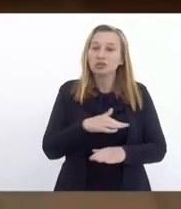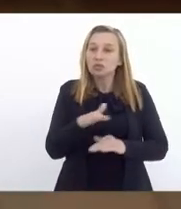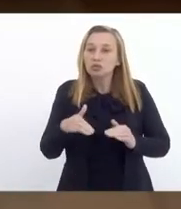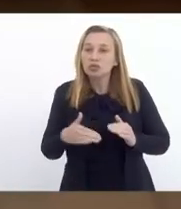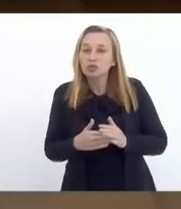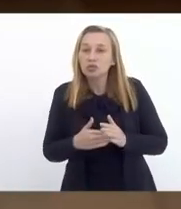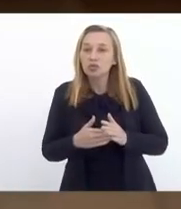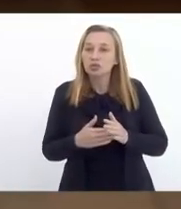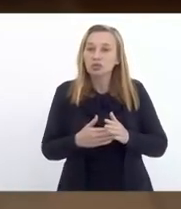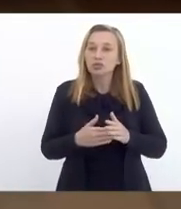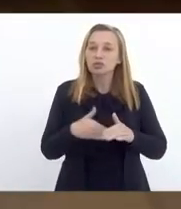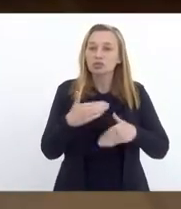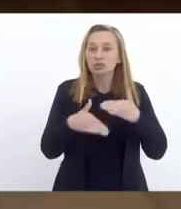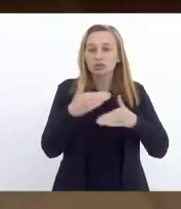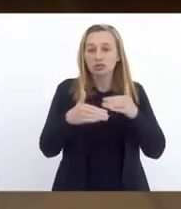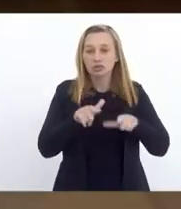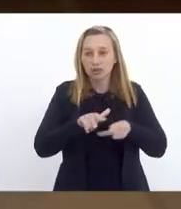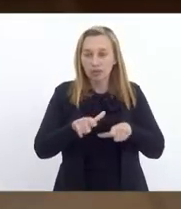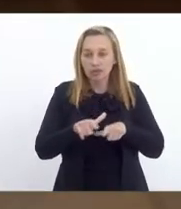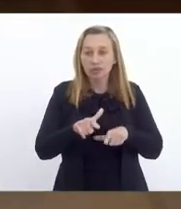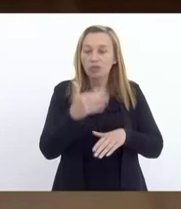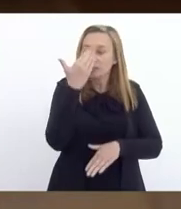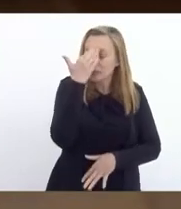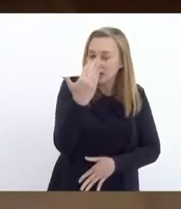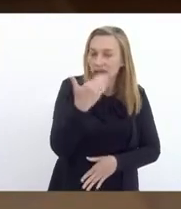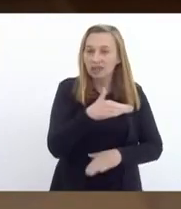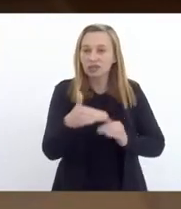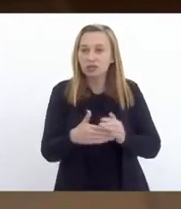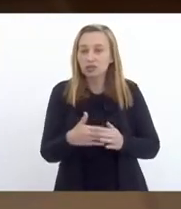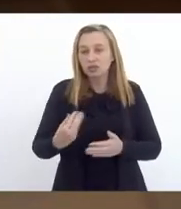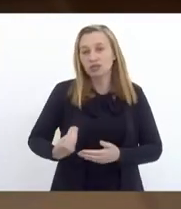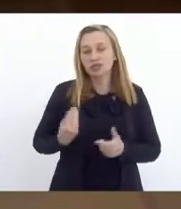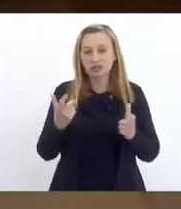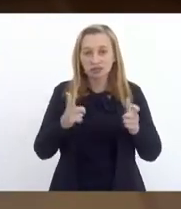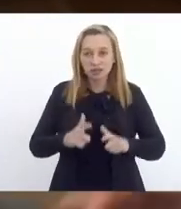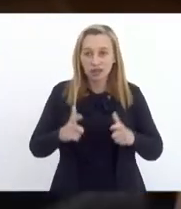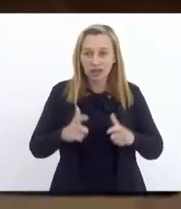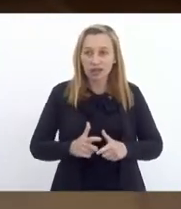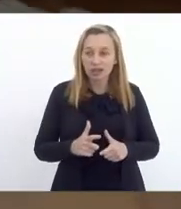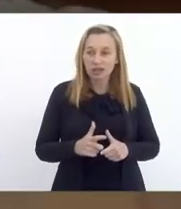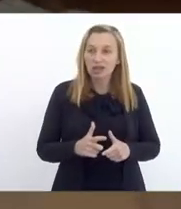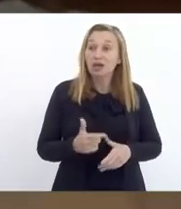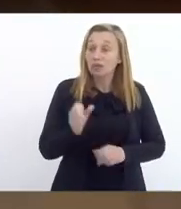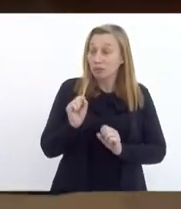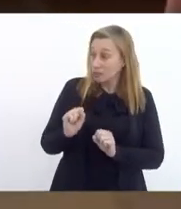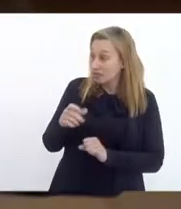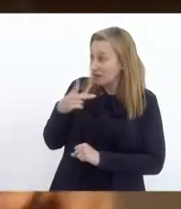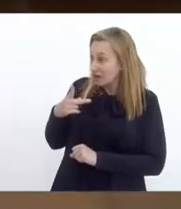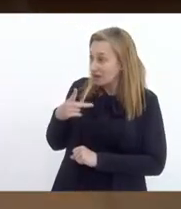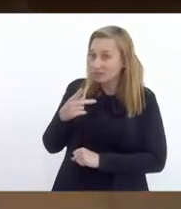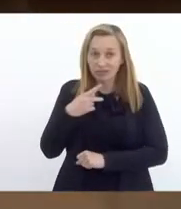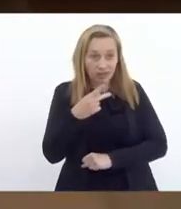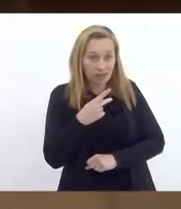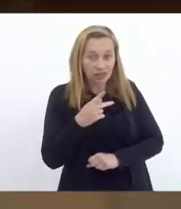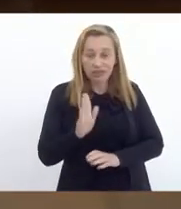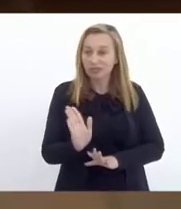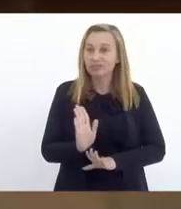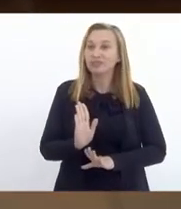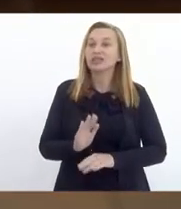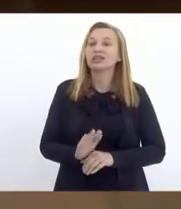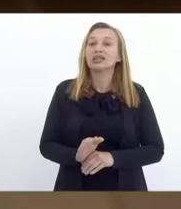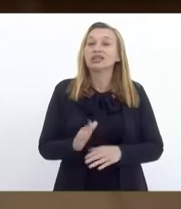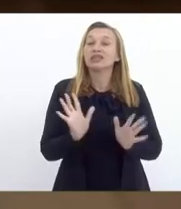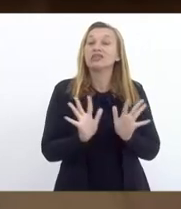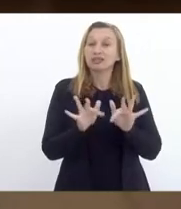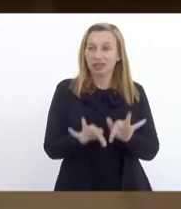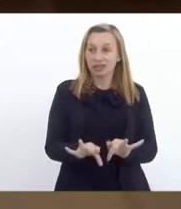tarefas a serem desenvolvidas. Muito obrigado a todos os aqui presentes. Vladimir, vai falar? Não? Então,